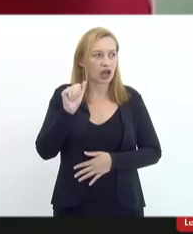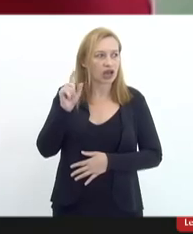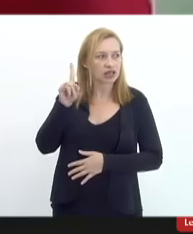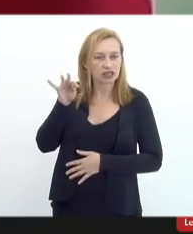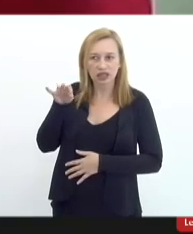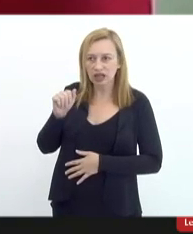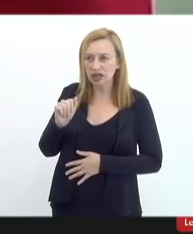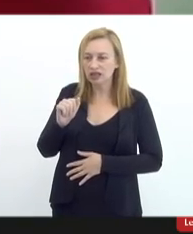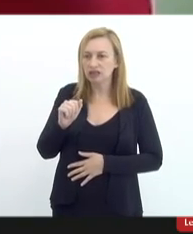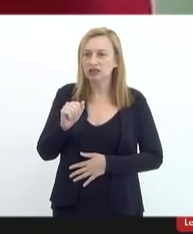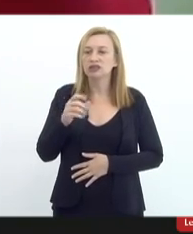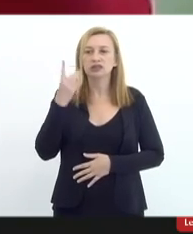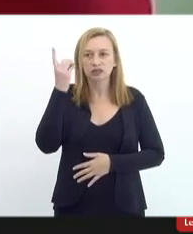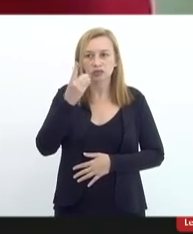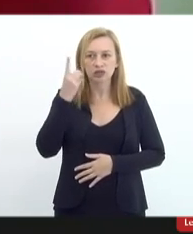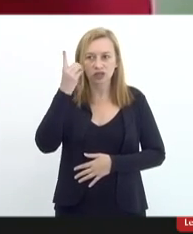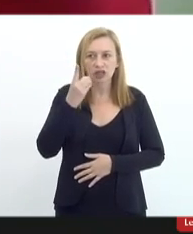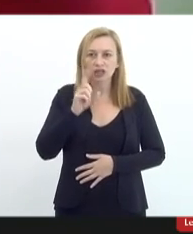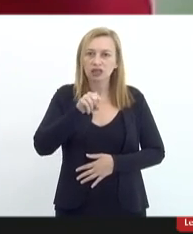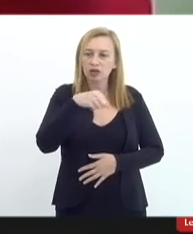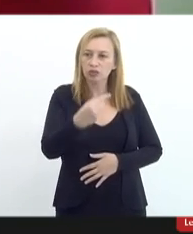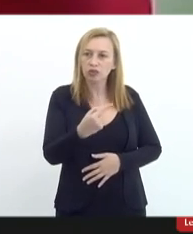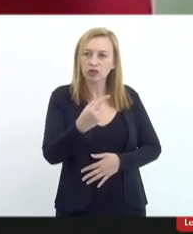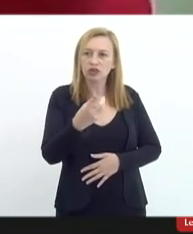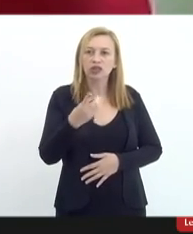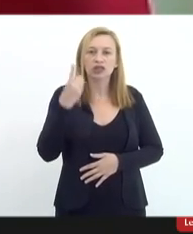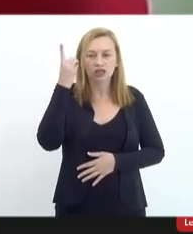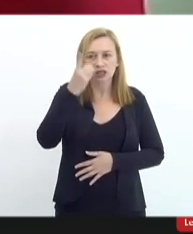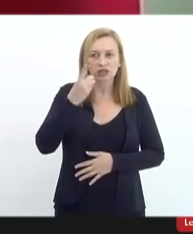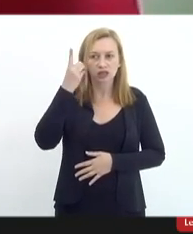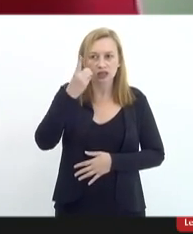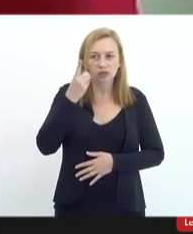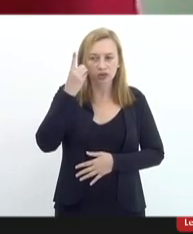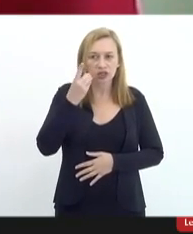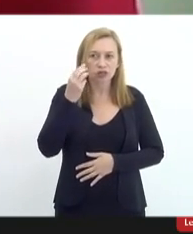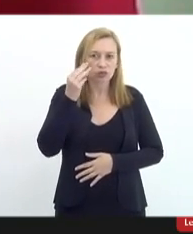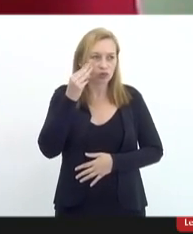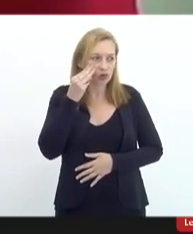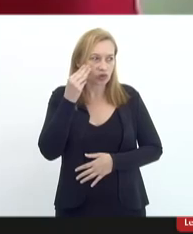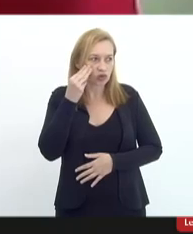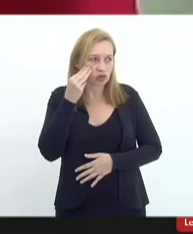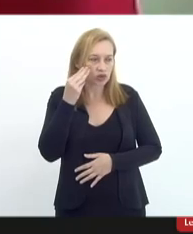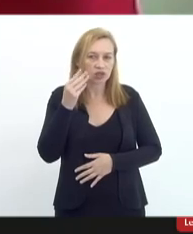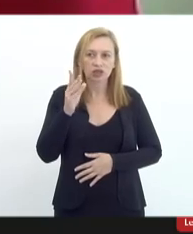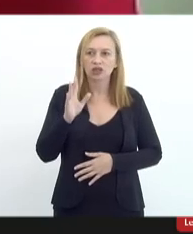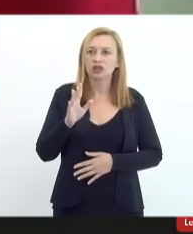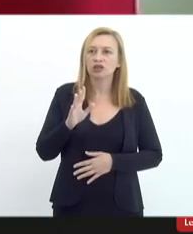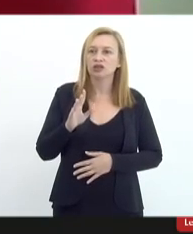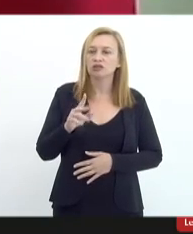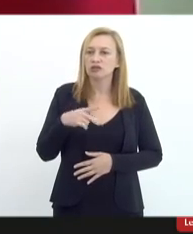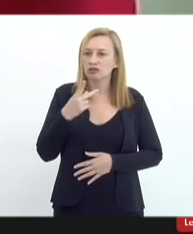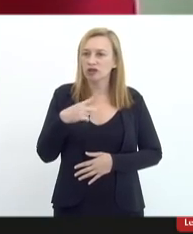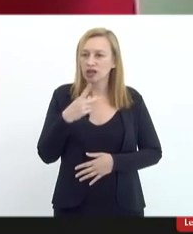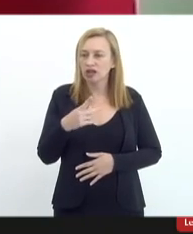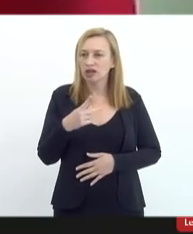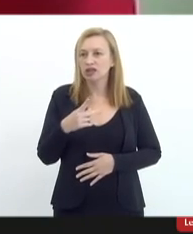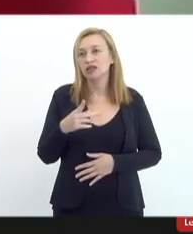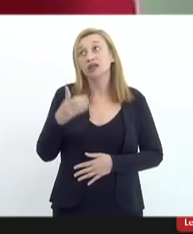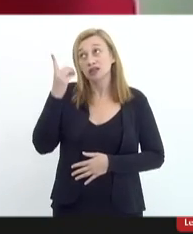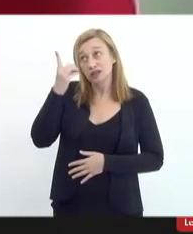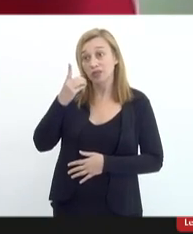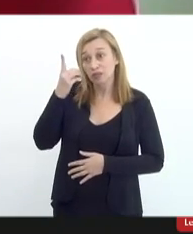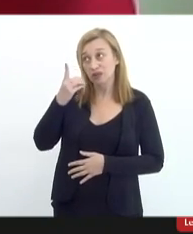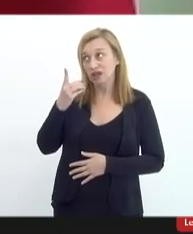Nunes, para suas considerações, em seguida para a nossa queridíssima deputada Mônica Francisco. Não que o deputado Átila não